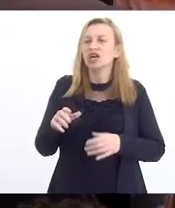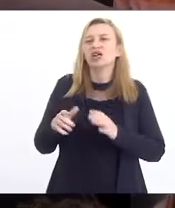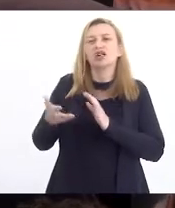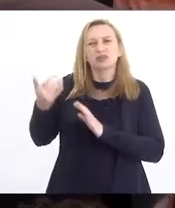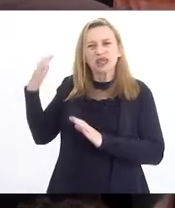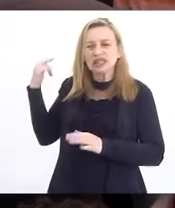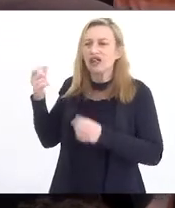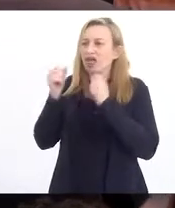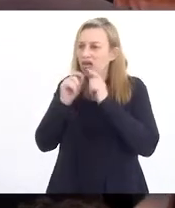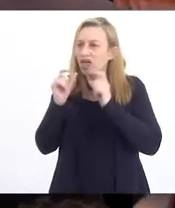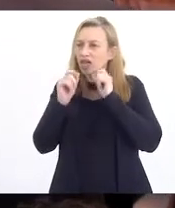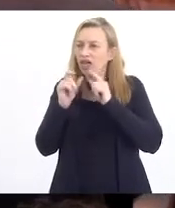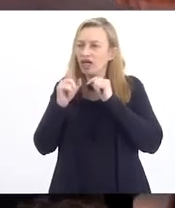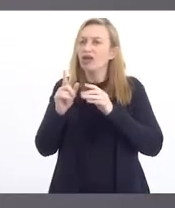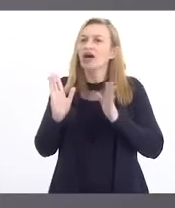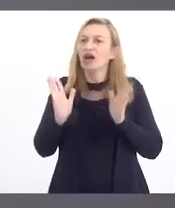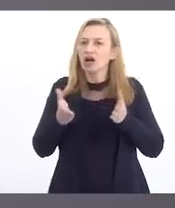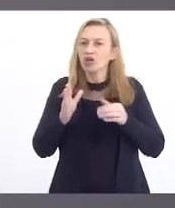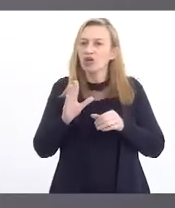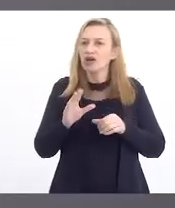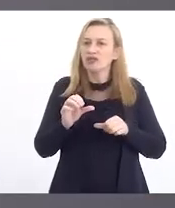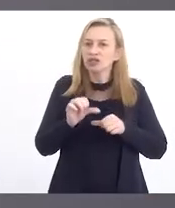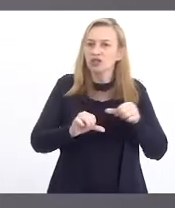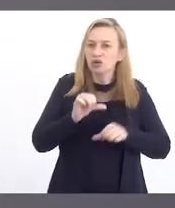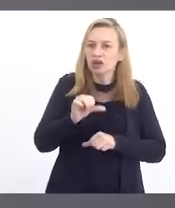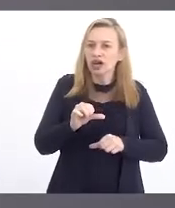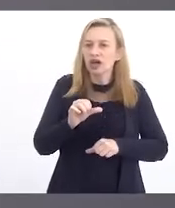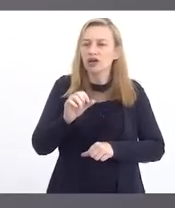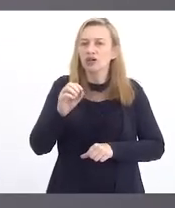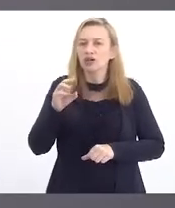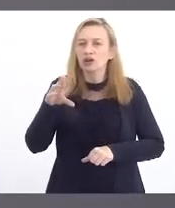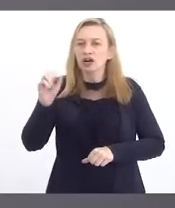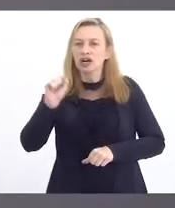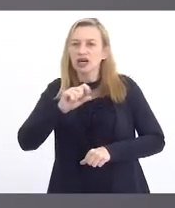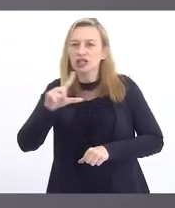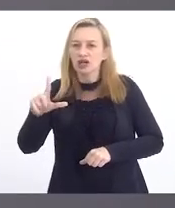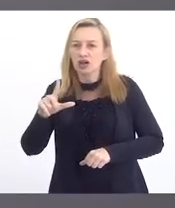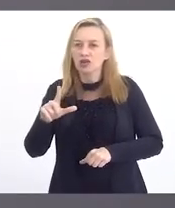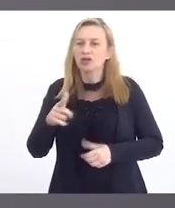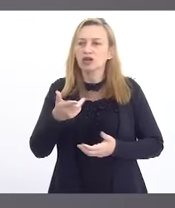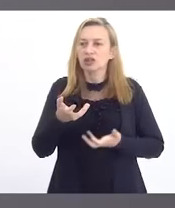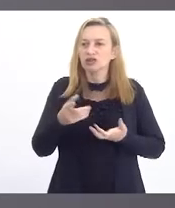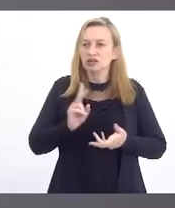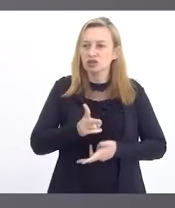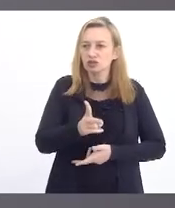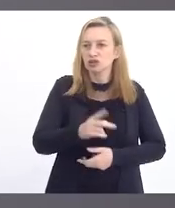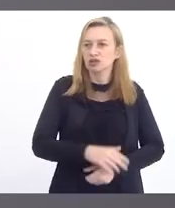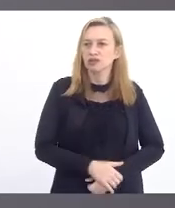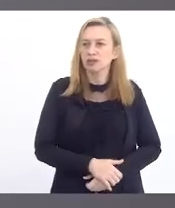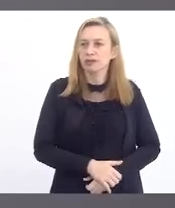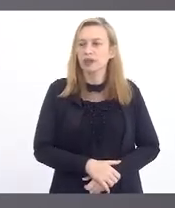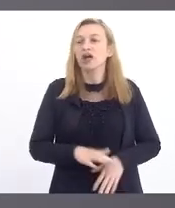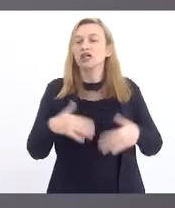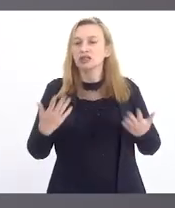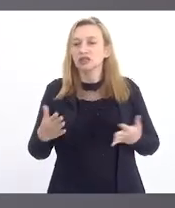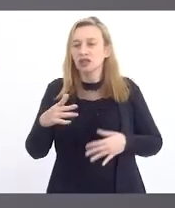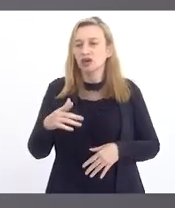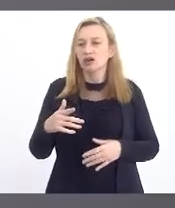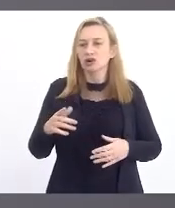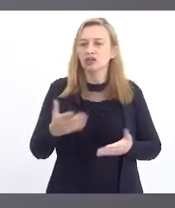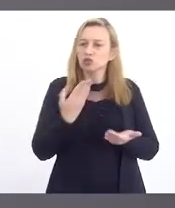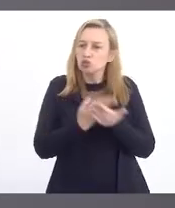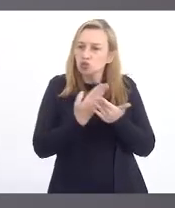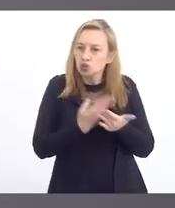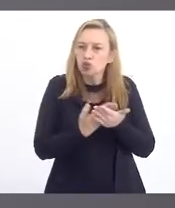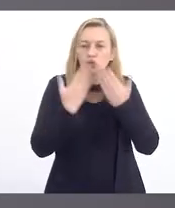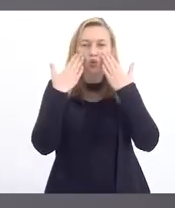poderia represar, vai deixar de existir através desse canal. E eu queria que você continuasse também, Humberto. Então, essa solução que está sendo estudada, a gente